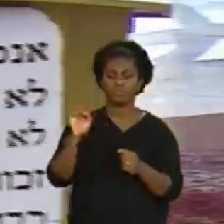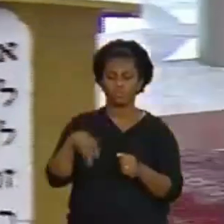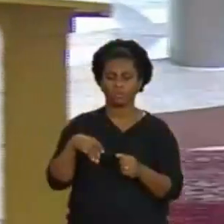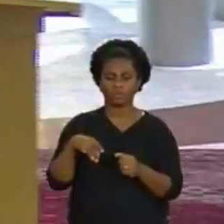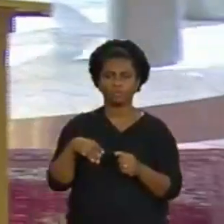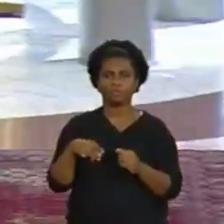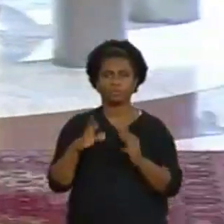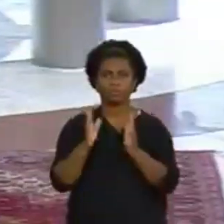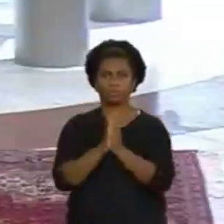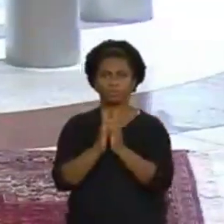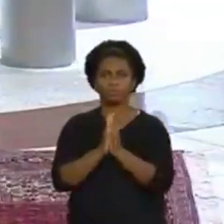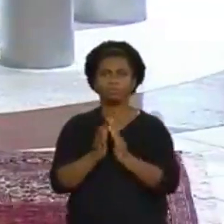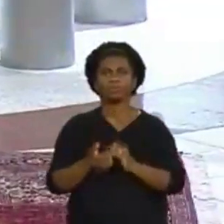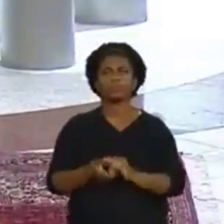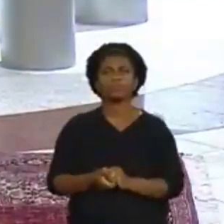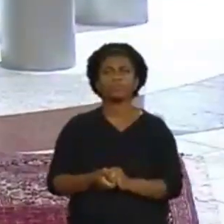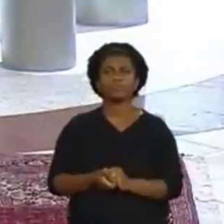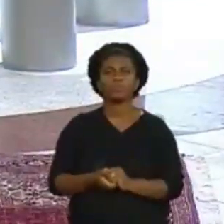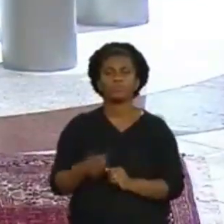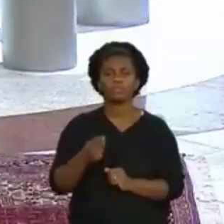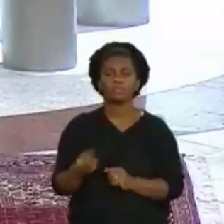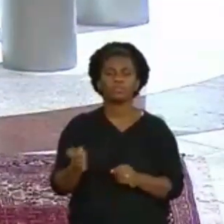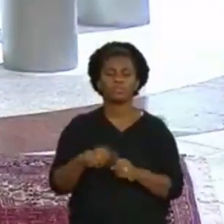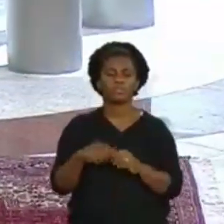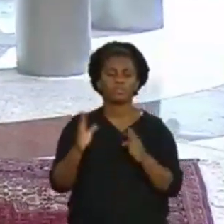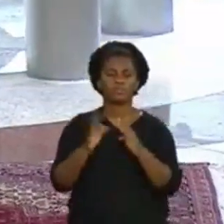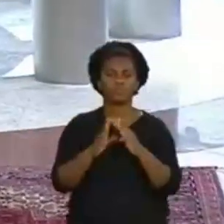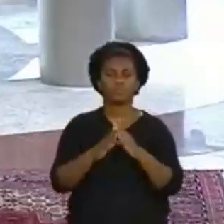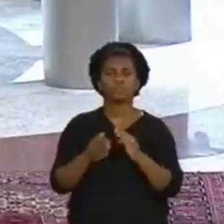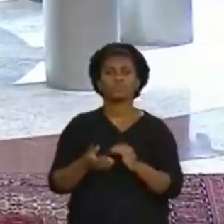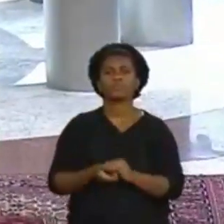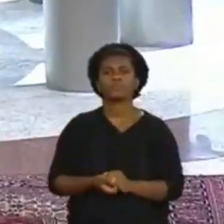final, e vocês irem para casa.